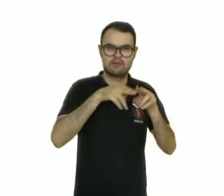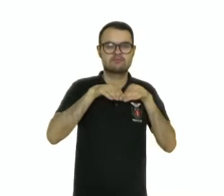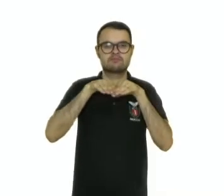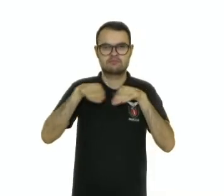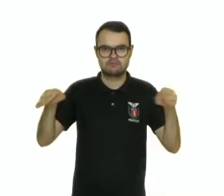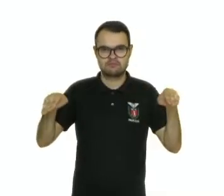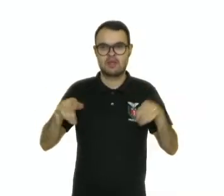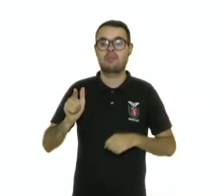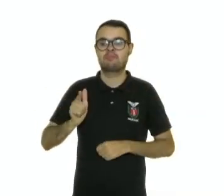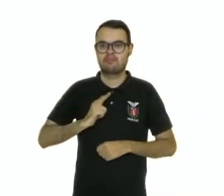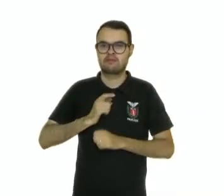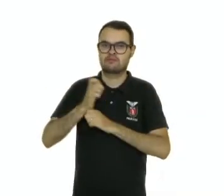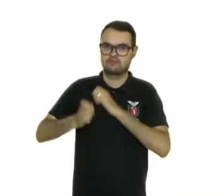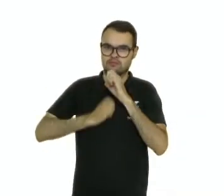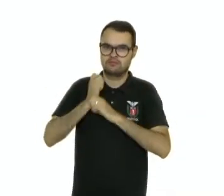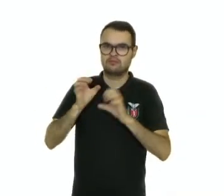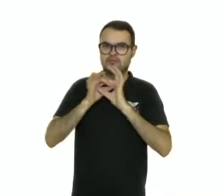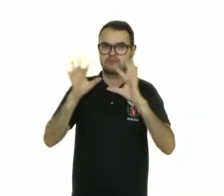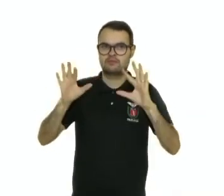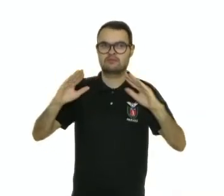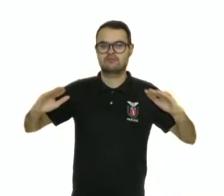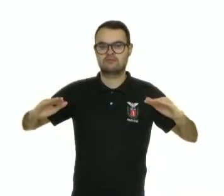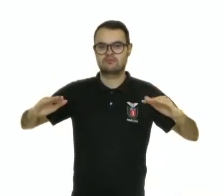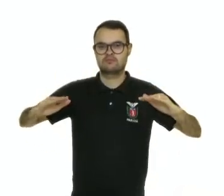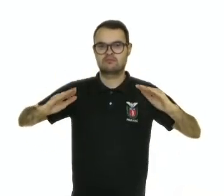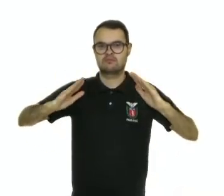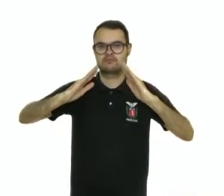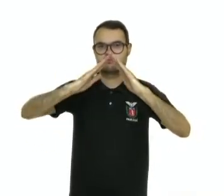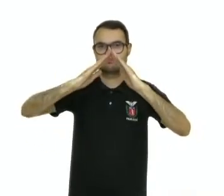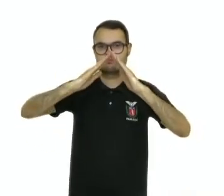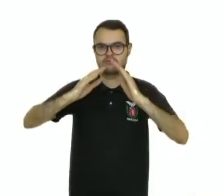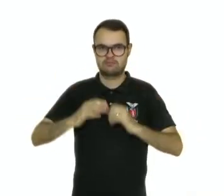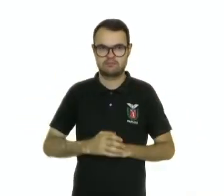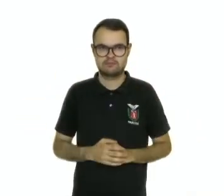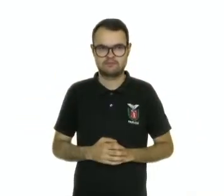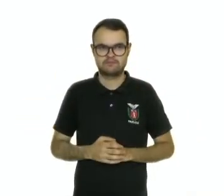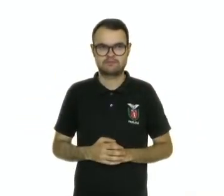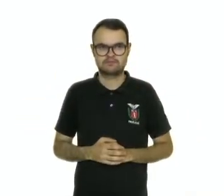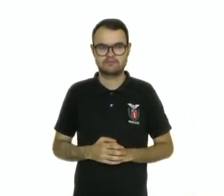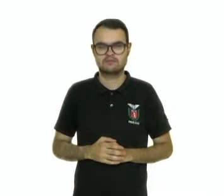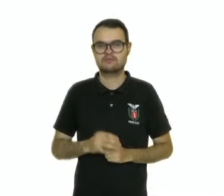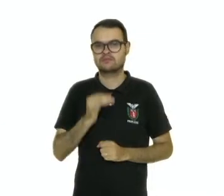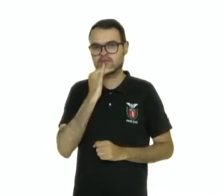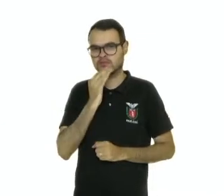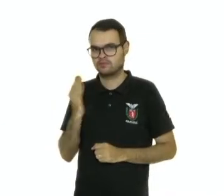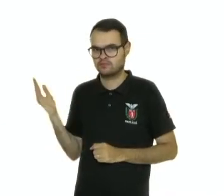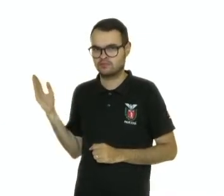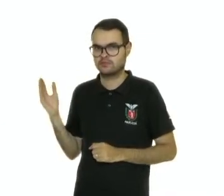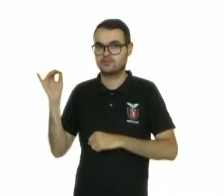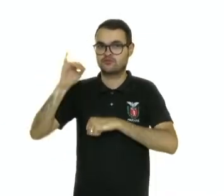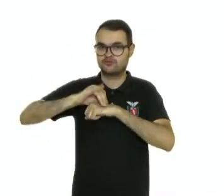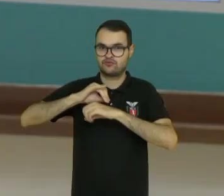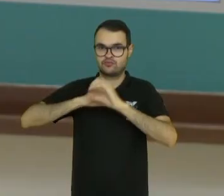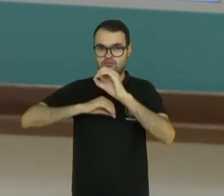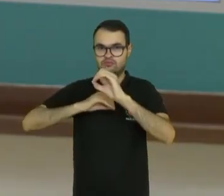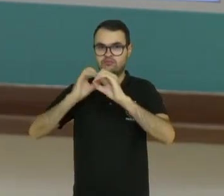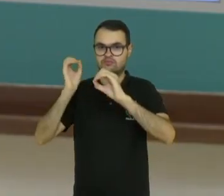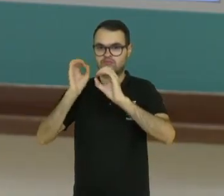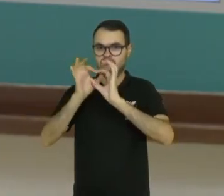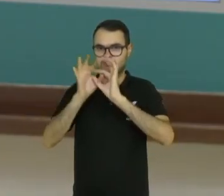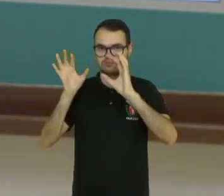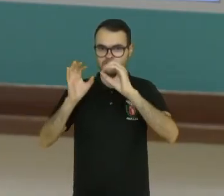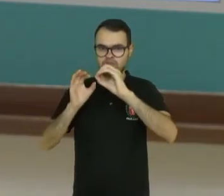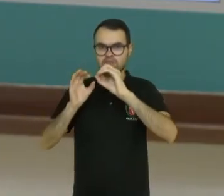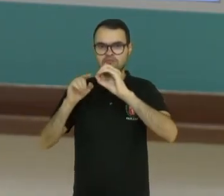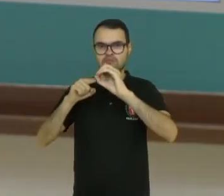a presença de elétrons livres, ela vai ter uma geometria angular. Então, aqui a gente tem uma geometria linear, o átomo central não tem nenhum livre, e